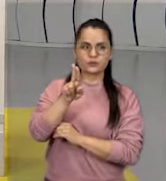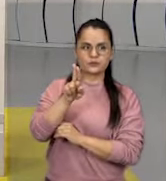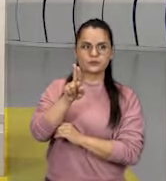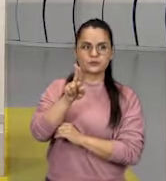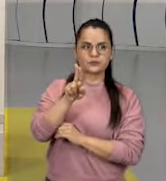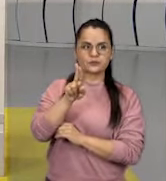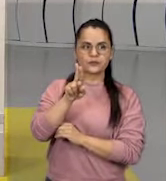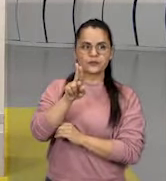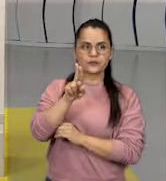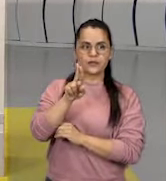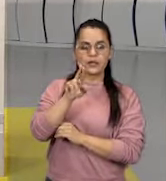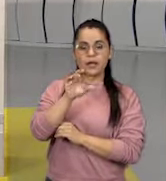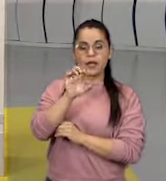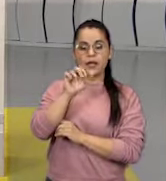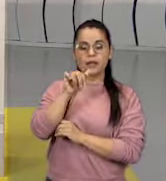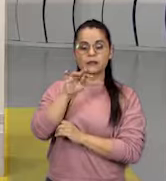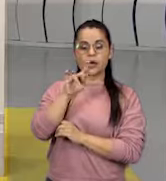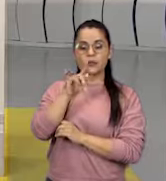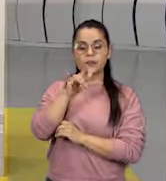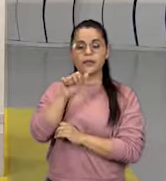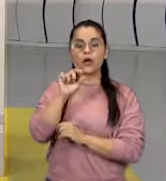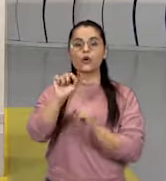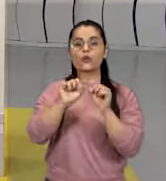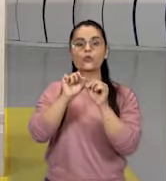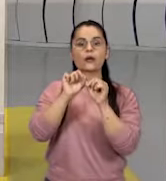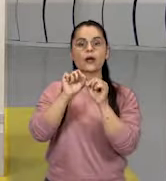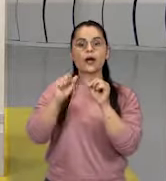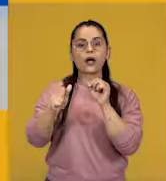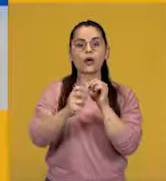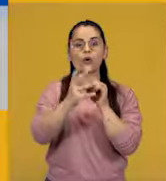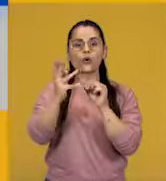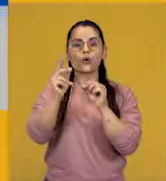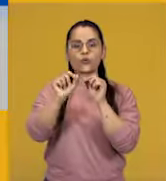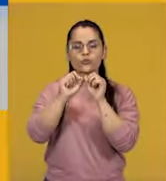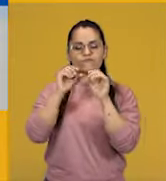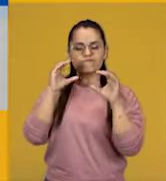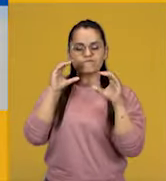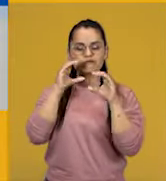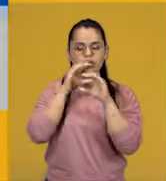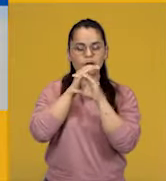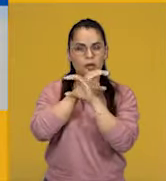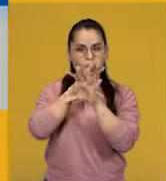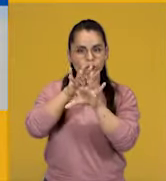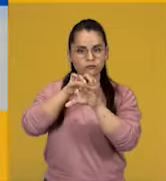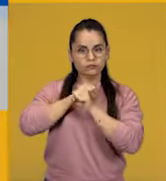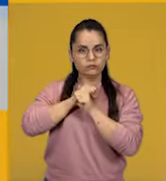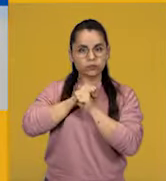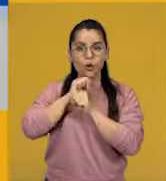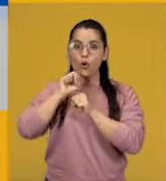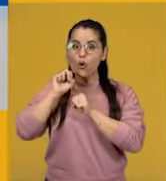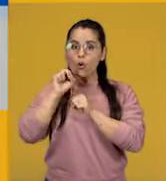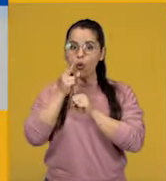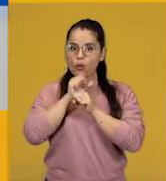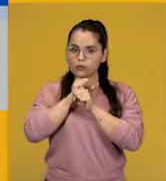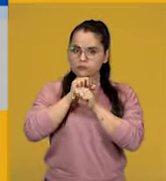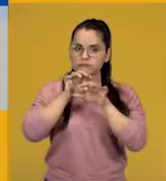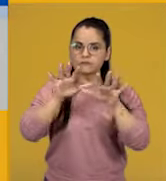Oh e vamos falar entalpia essa medida desse calor que absorvido liberado tá